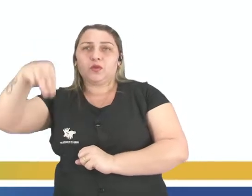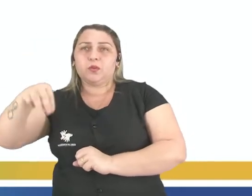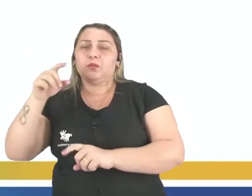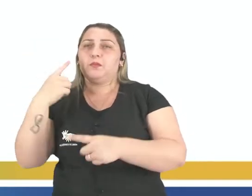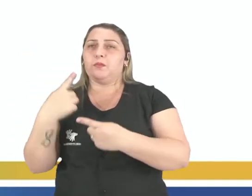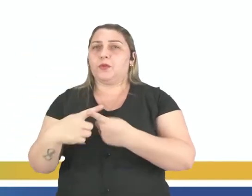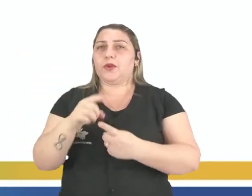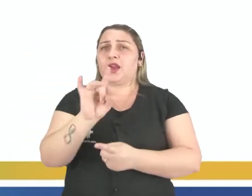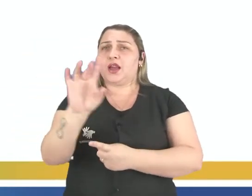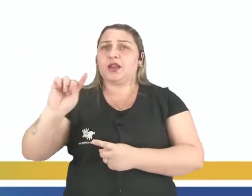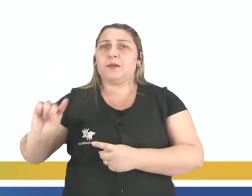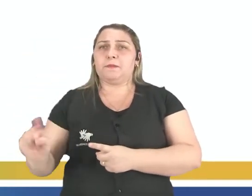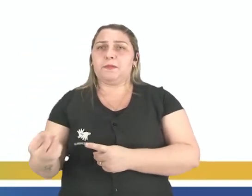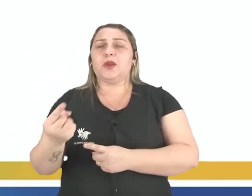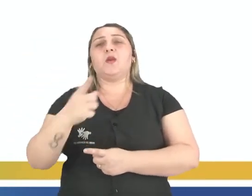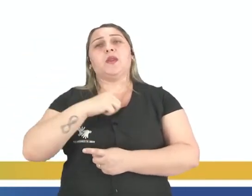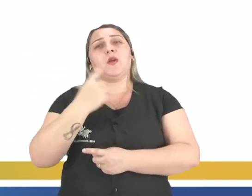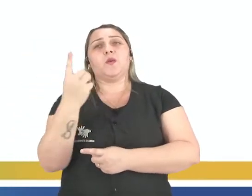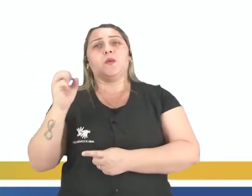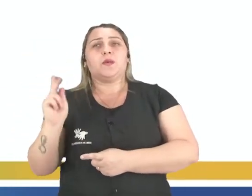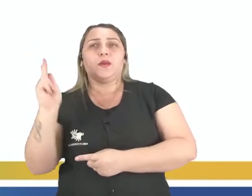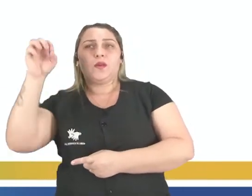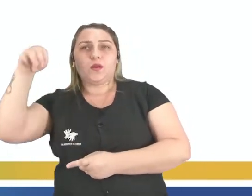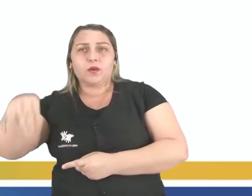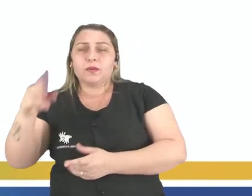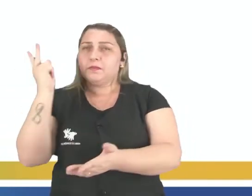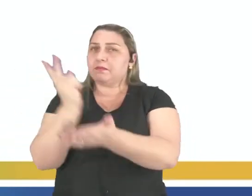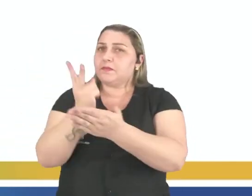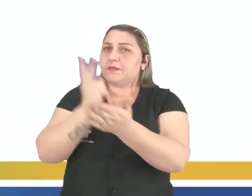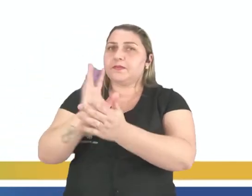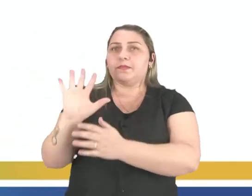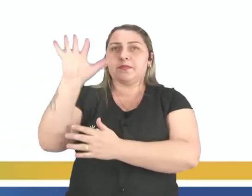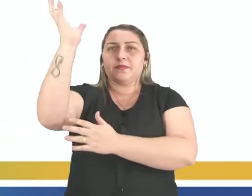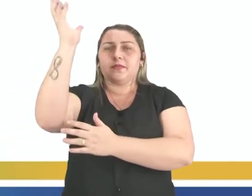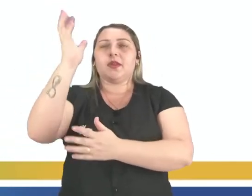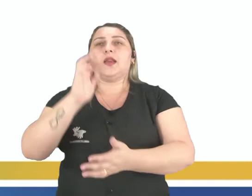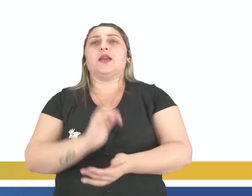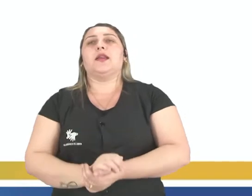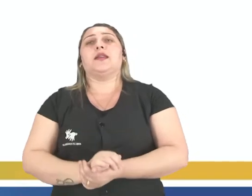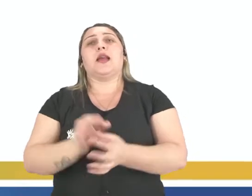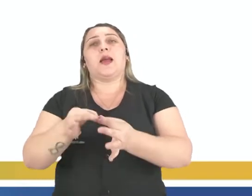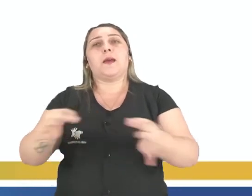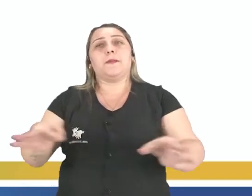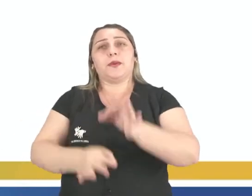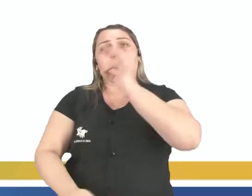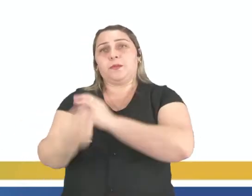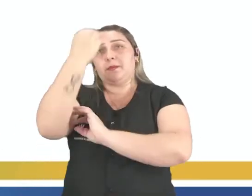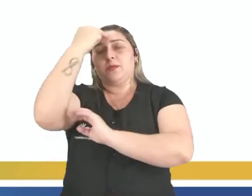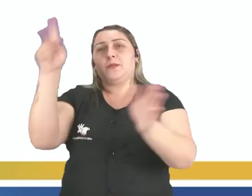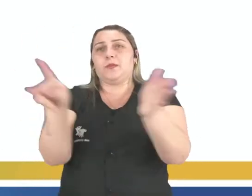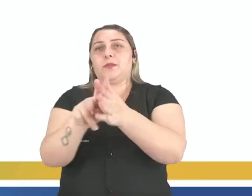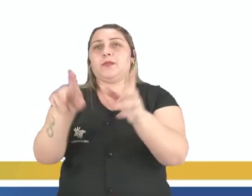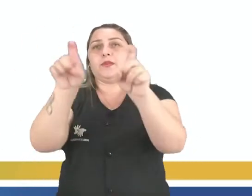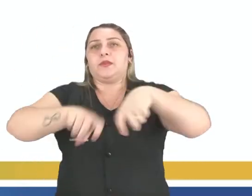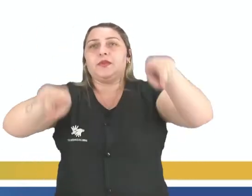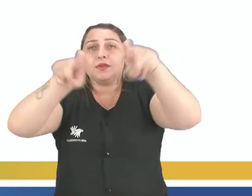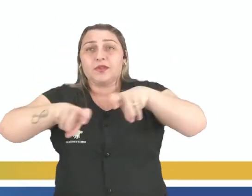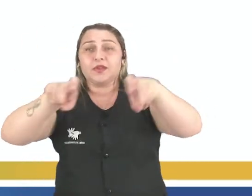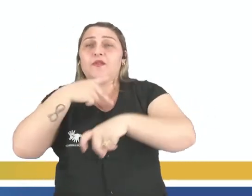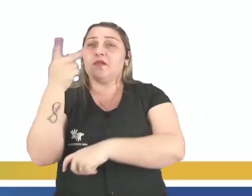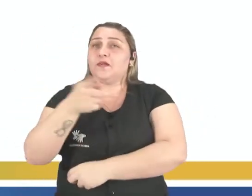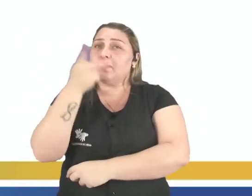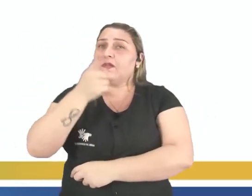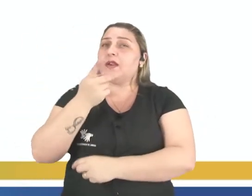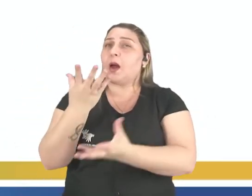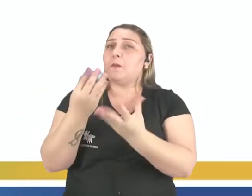porque a cada 1000 metros eu tenho 1 quilômetro. A mesma coisa vai acontecer em relação às medidas de memória na informática. Ao invés de eu